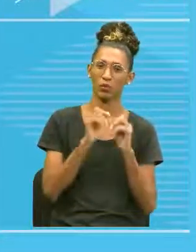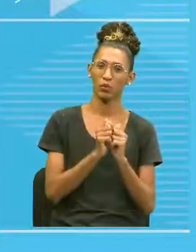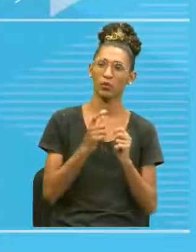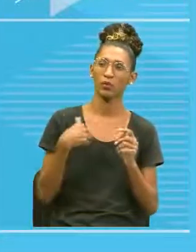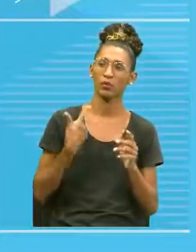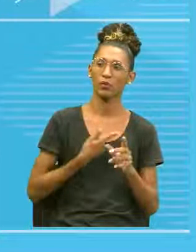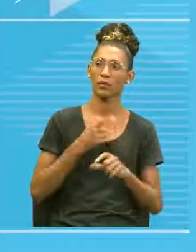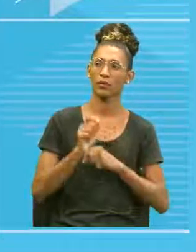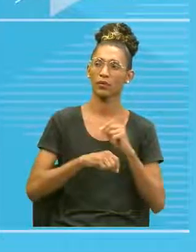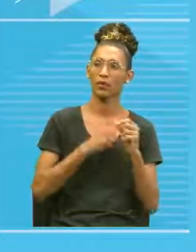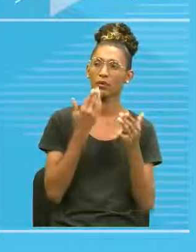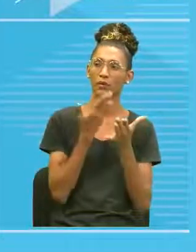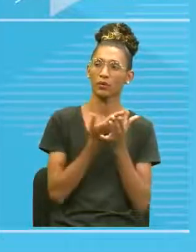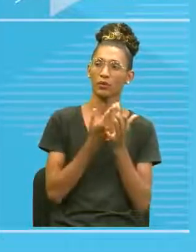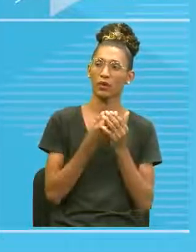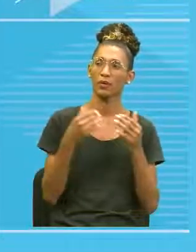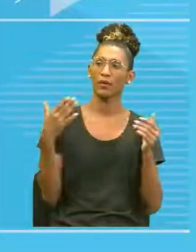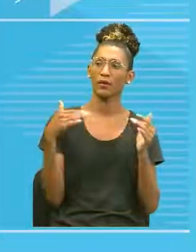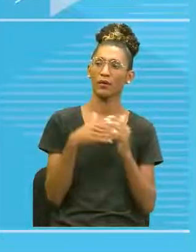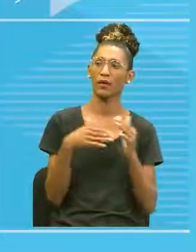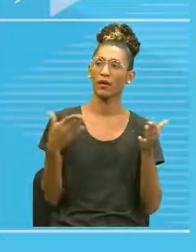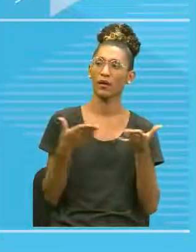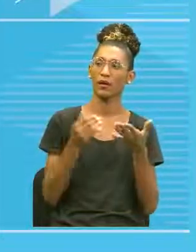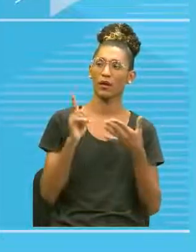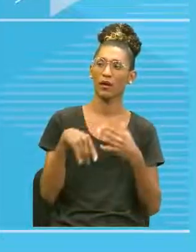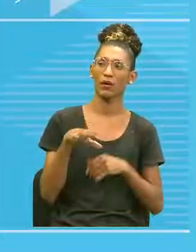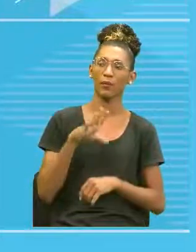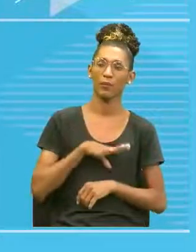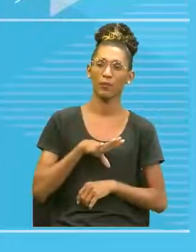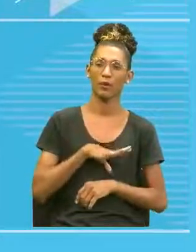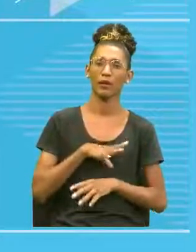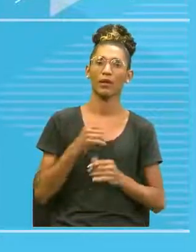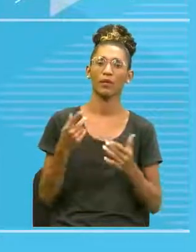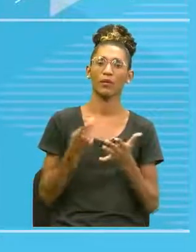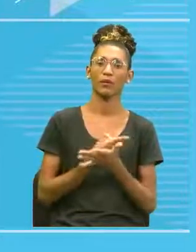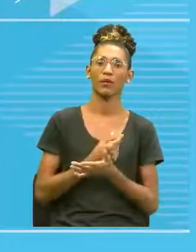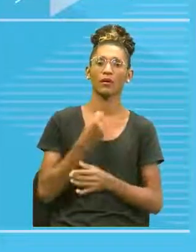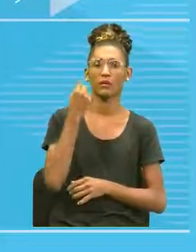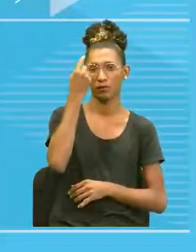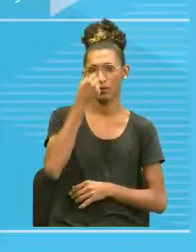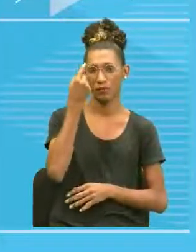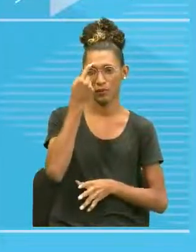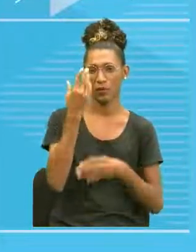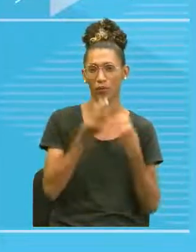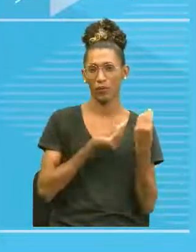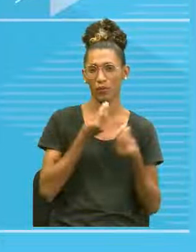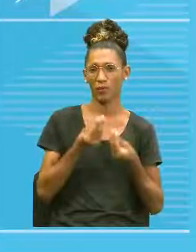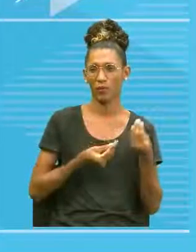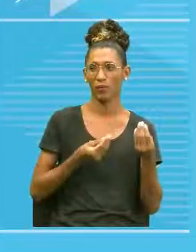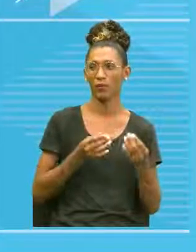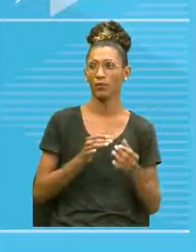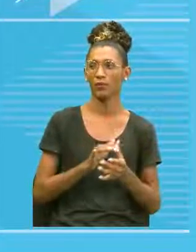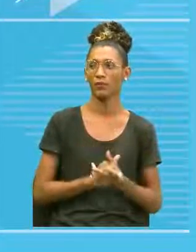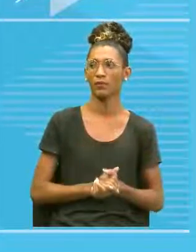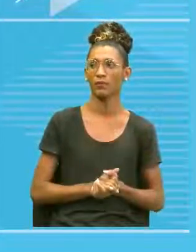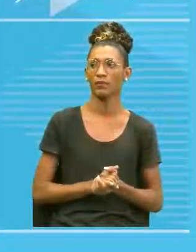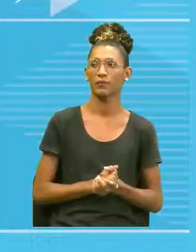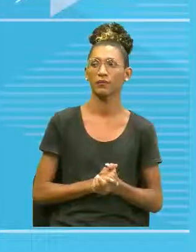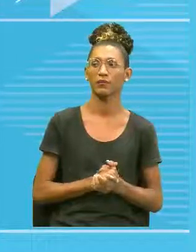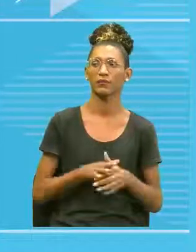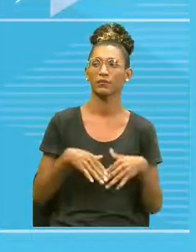viu até aqui agora é português né como é que funciona no espanhol é